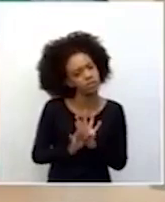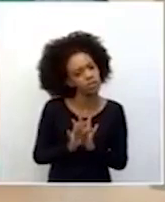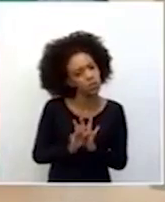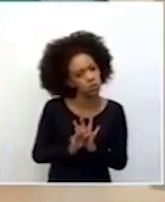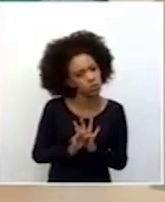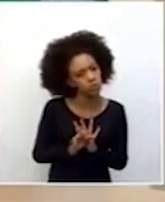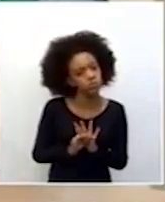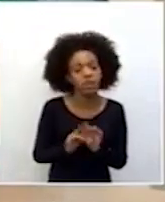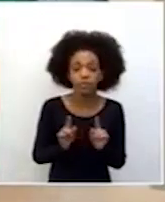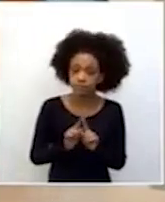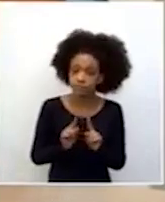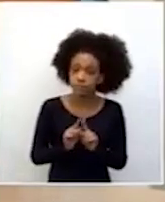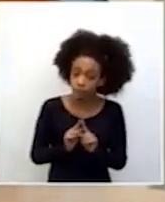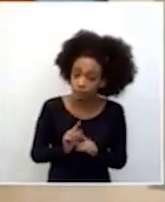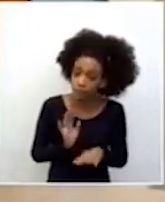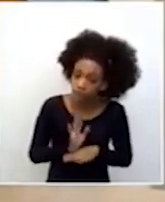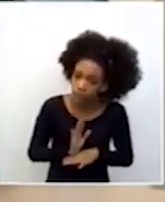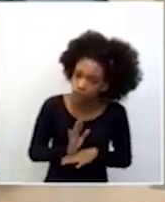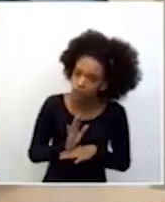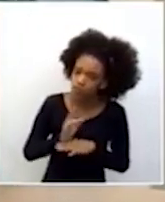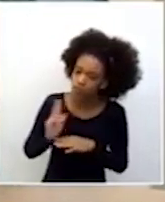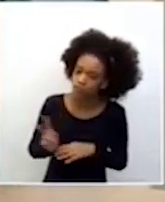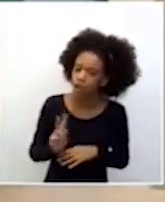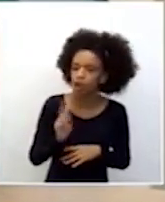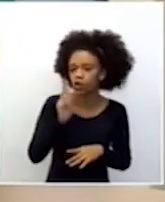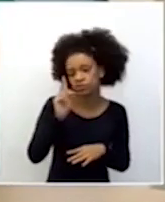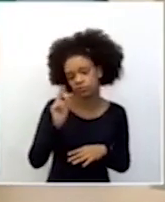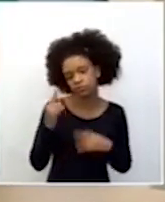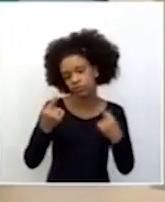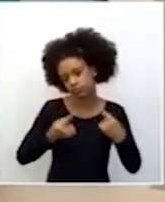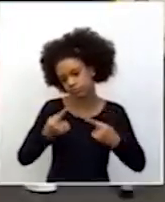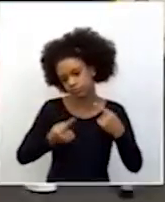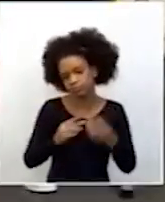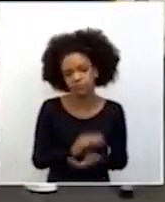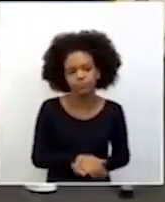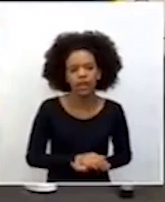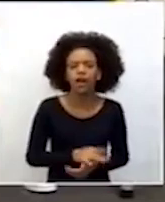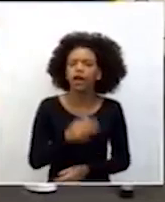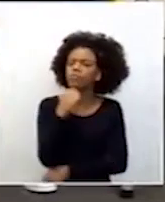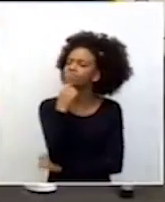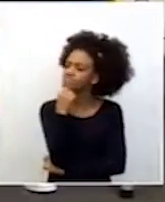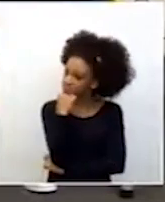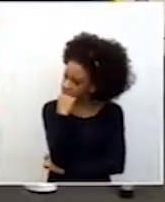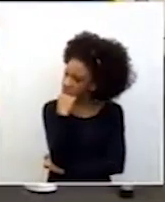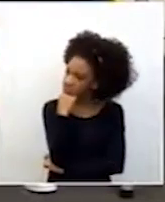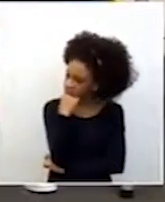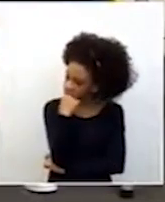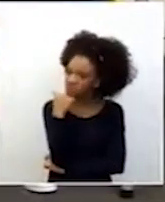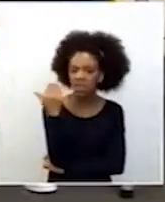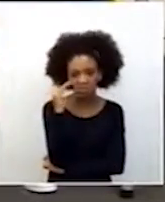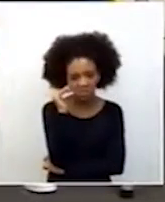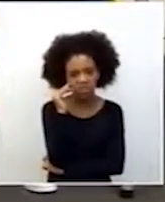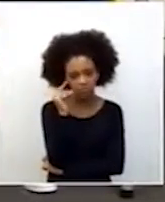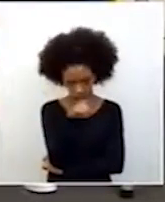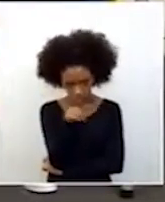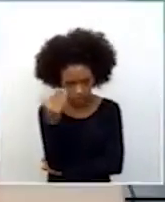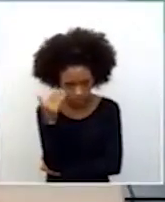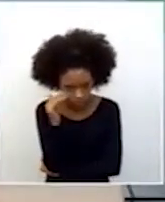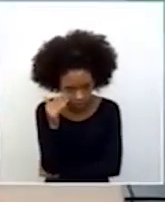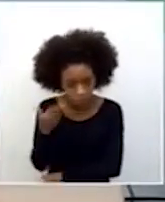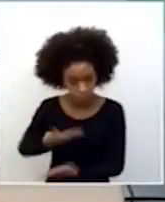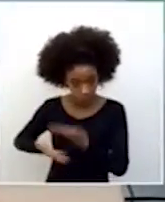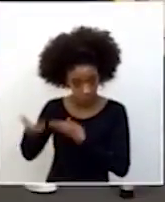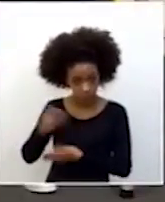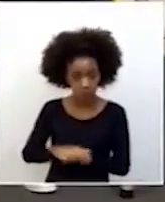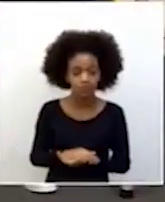coloca, é que também nos ajudam e enriquecem esse discurso. Acredito que eu entendi, professora. Vamos entender. Entenderam também? Participe conosco.